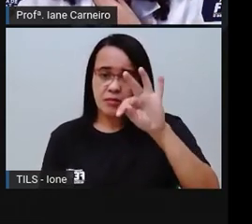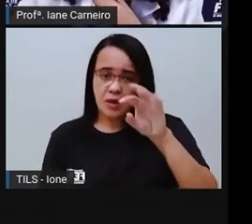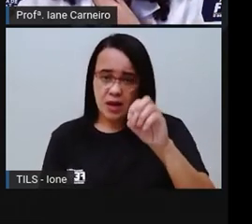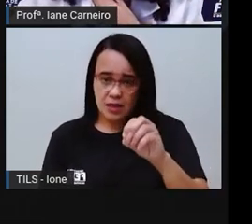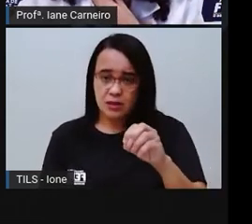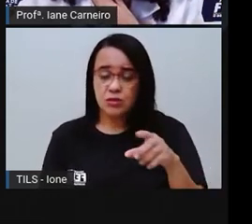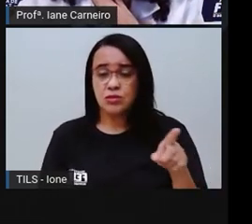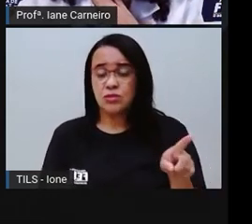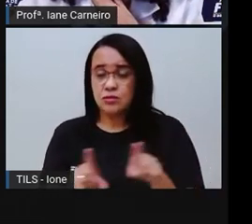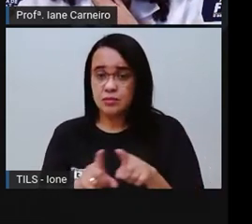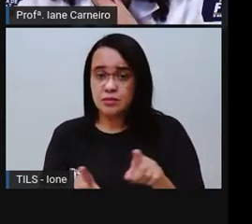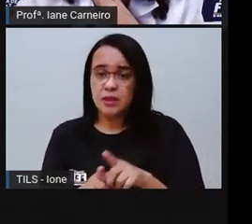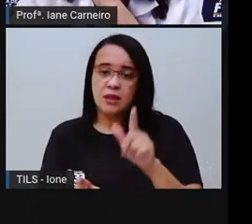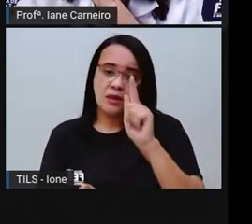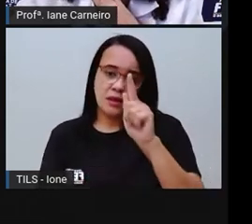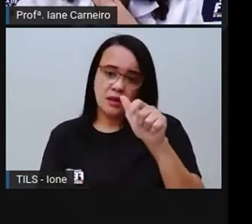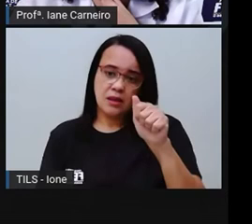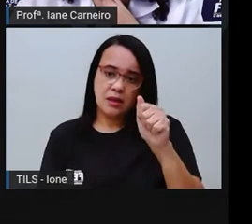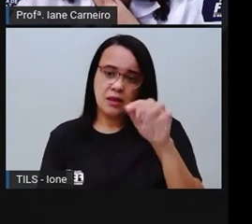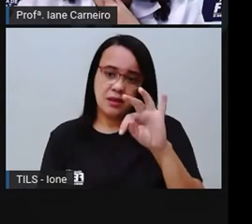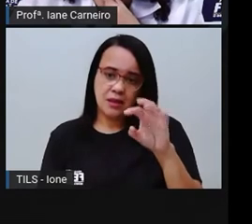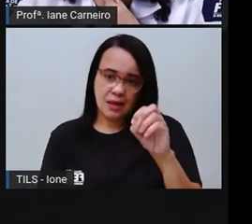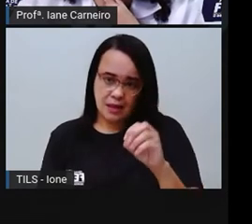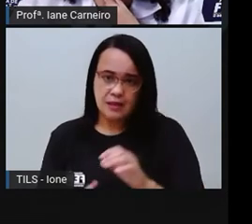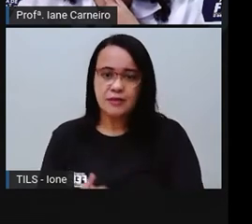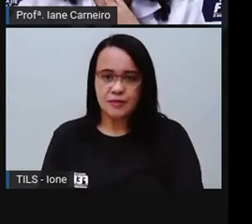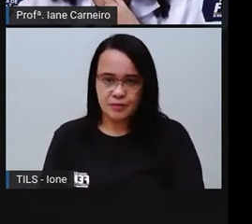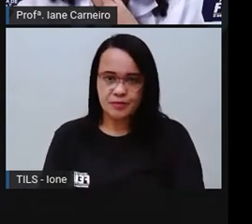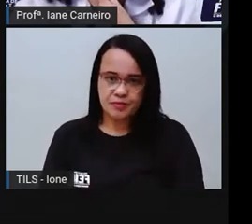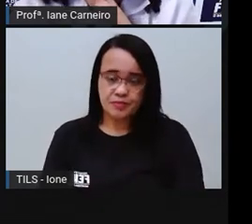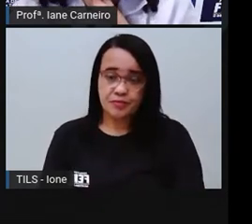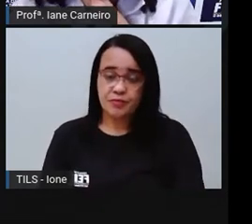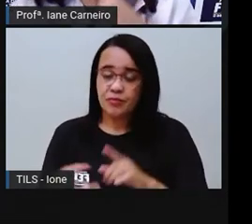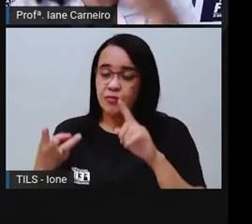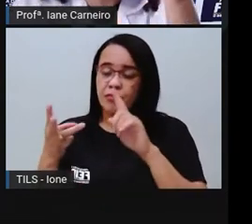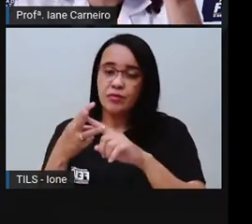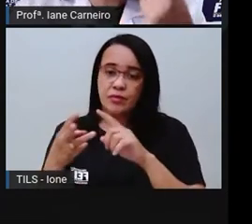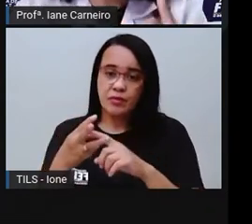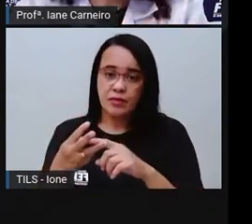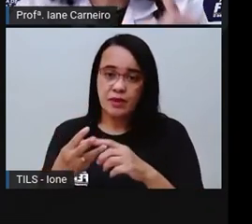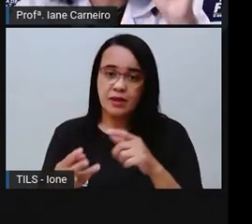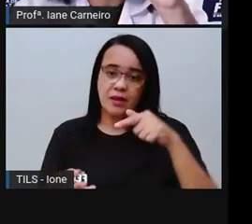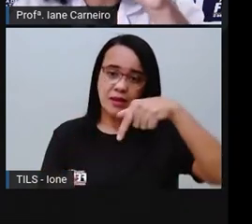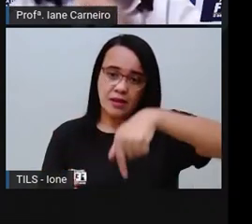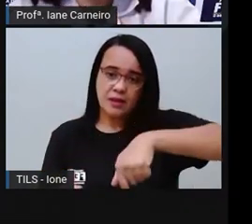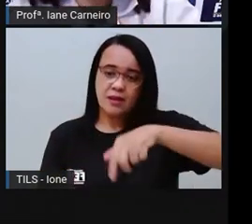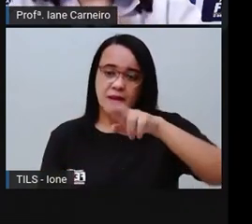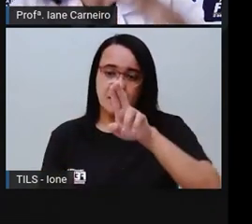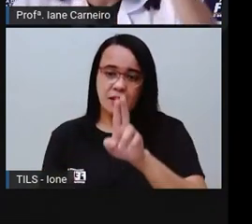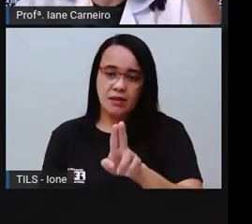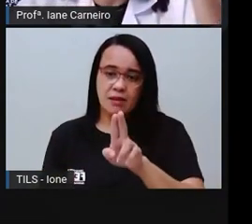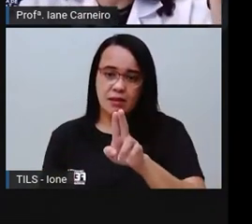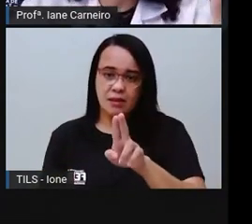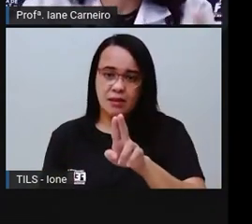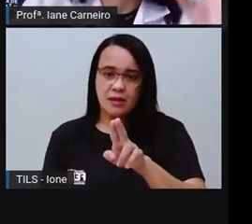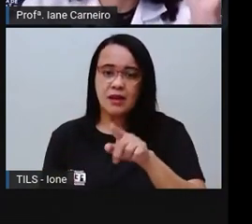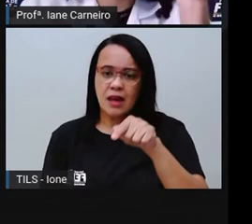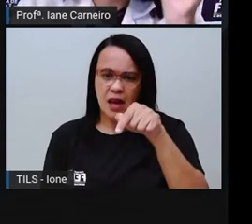ó queimou rima com apagou o mesmo som queimou